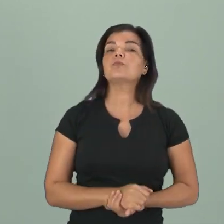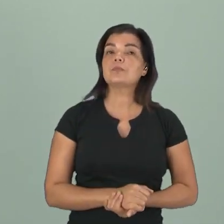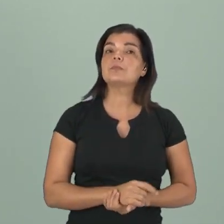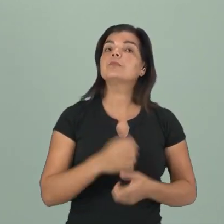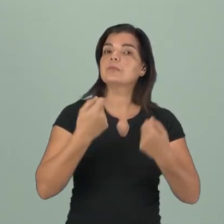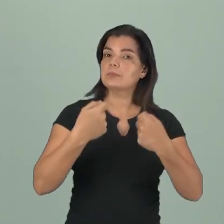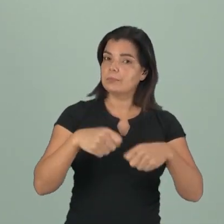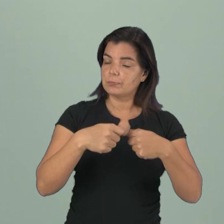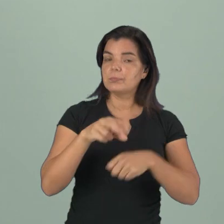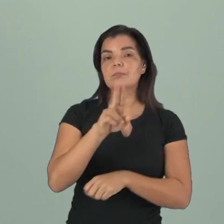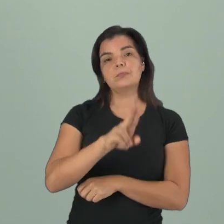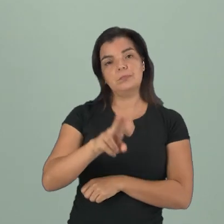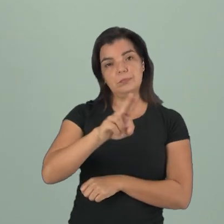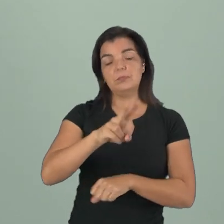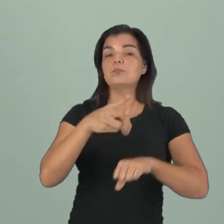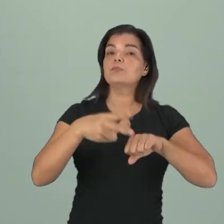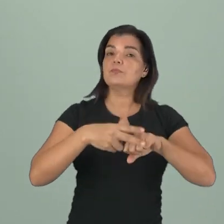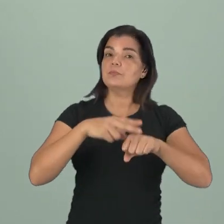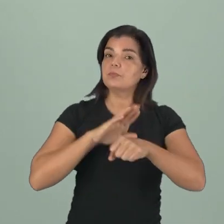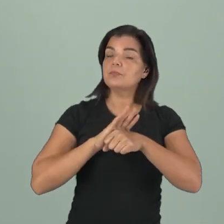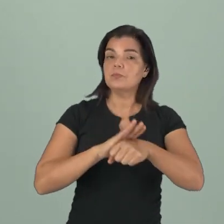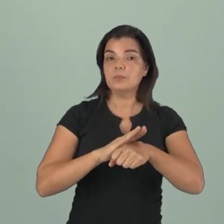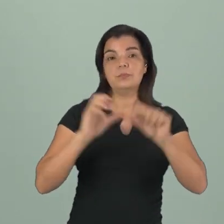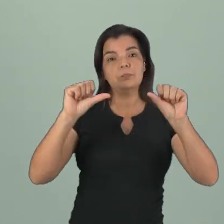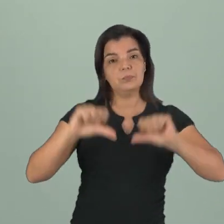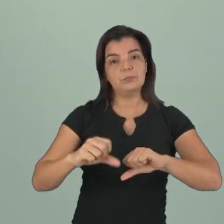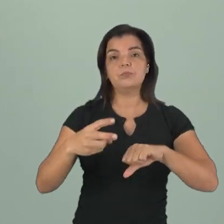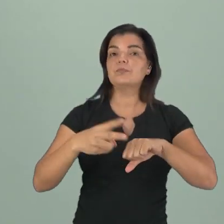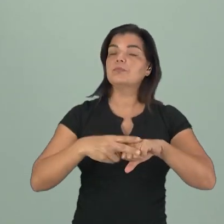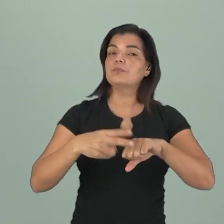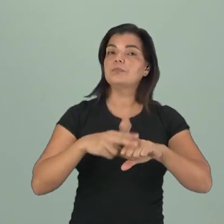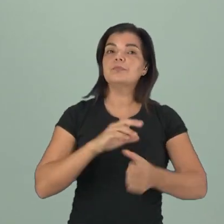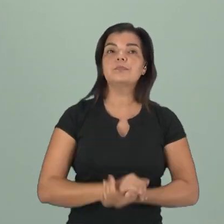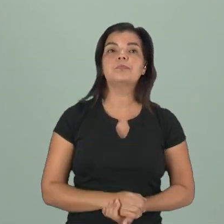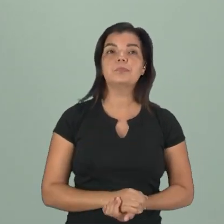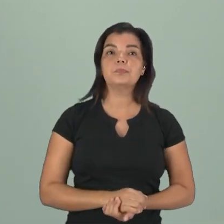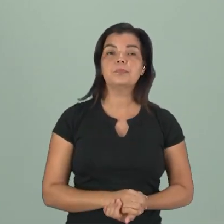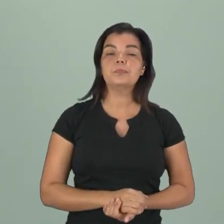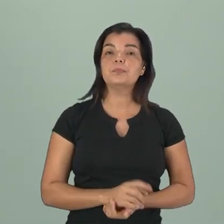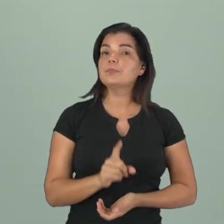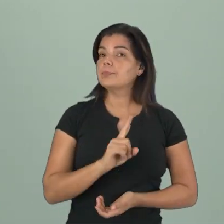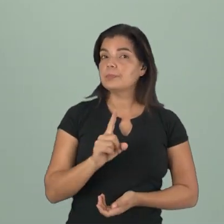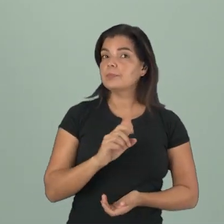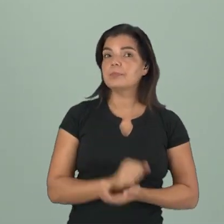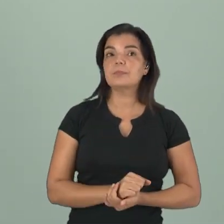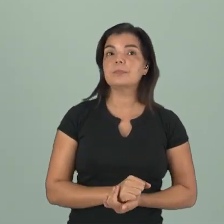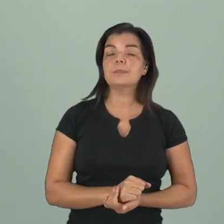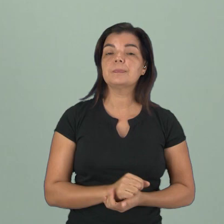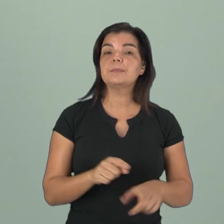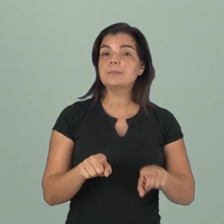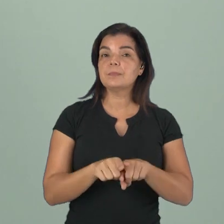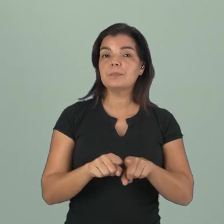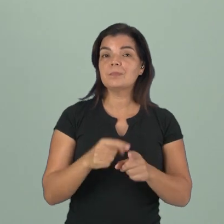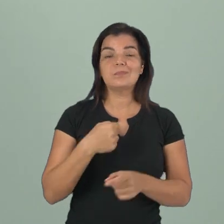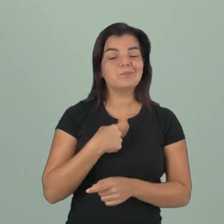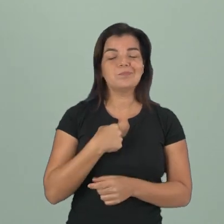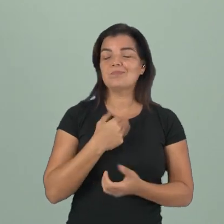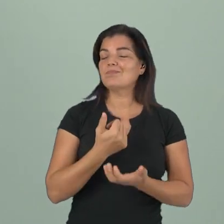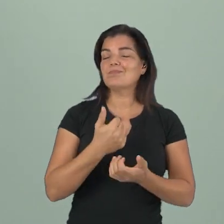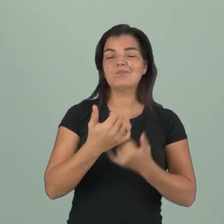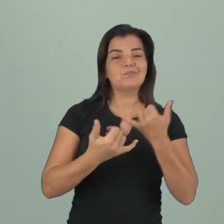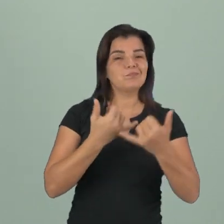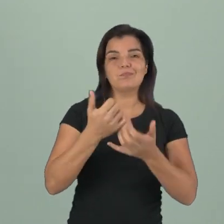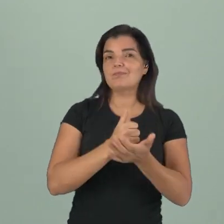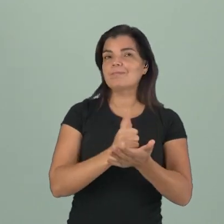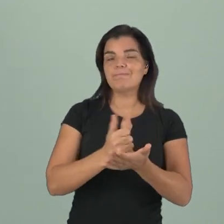sim você precisa do seu verbo auxiliar para poder negar o seu verbo. Então, no, I don't play games. Não, eu